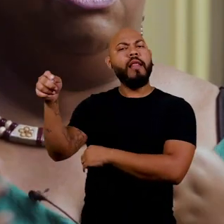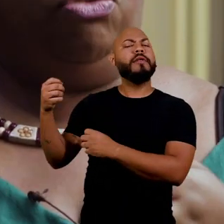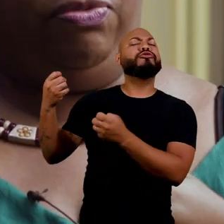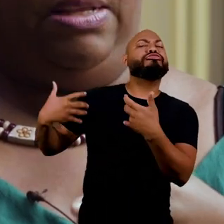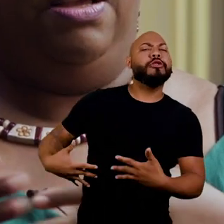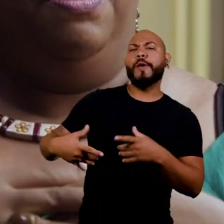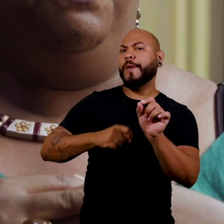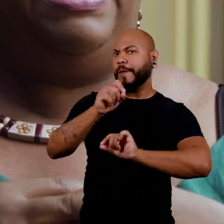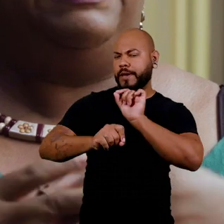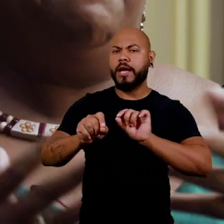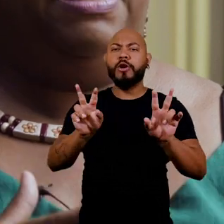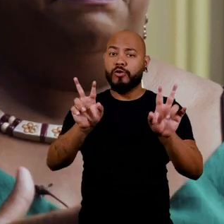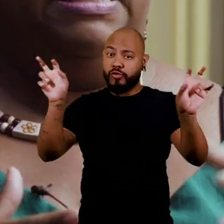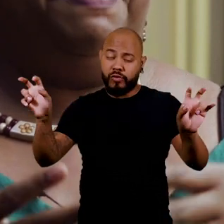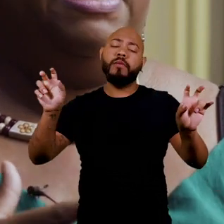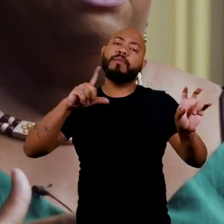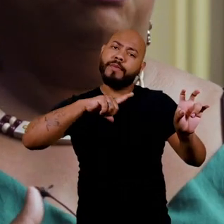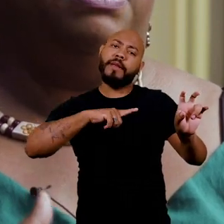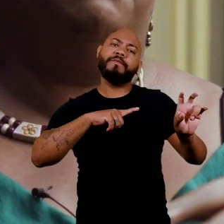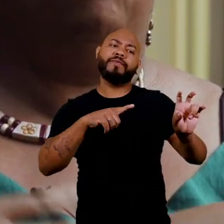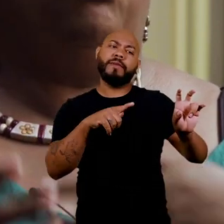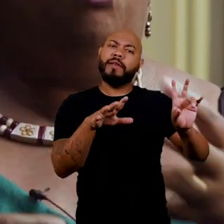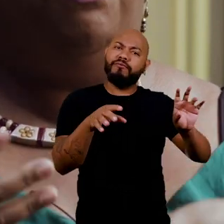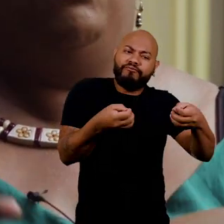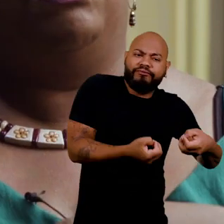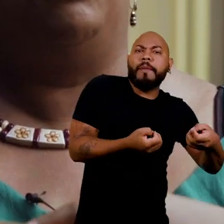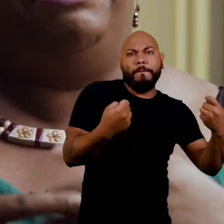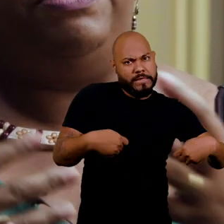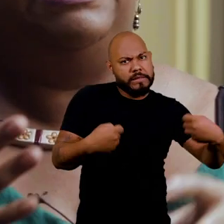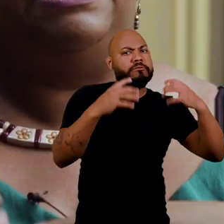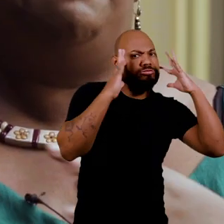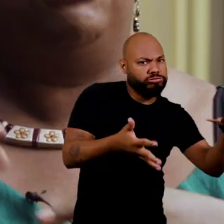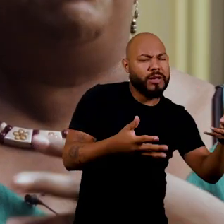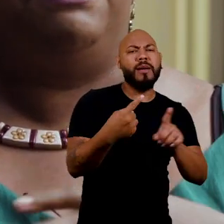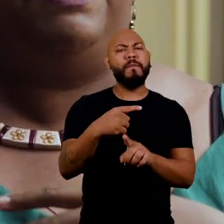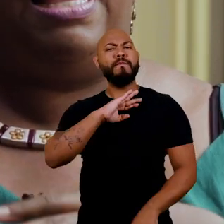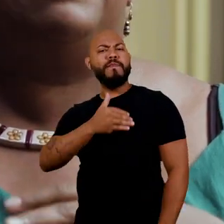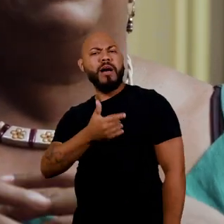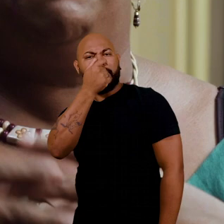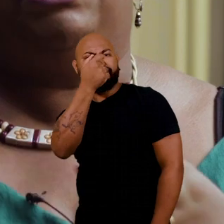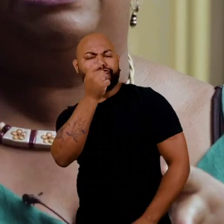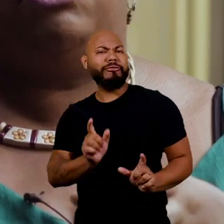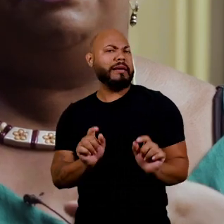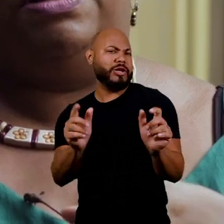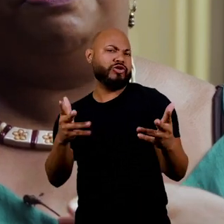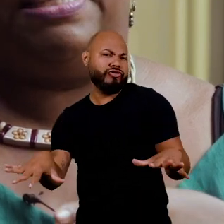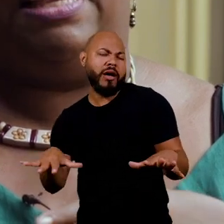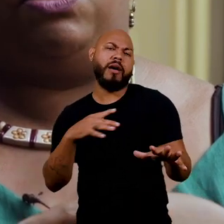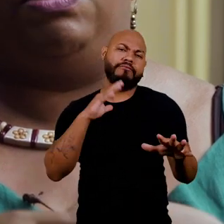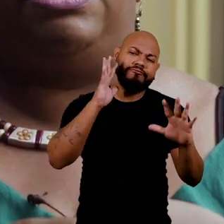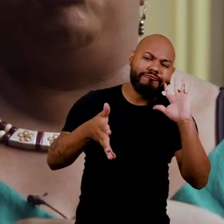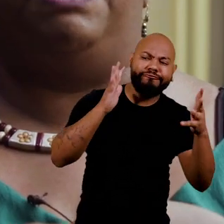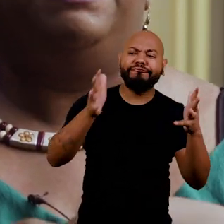oncologia no câncer de ovário. Porque na mama, né, para câncer de mama, a gente já incorporou a sobrevida, tratamentos mais eficazes e tem melhorado a sobrevida